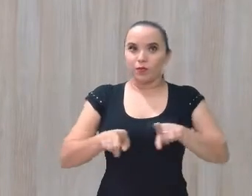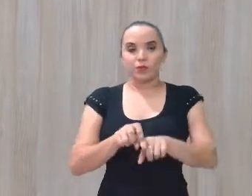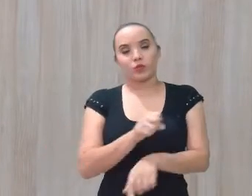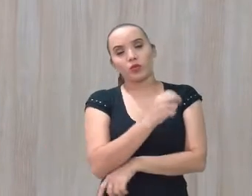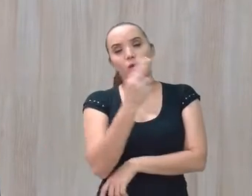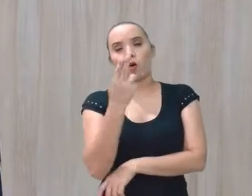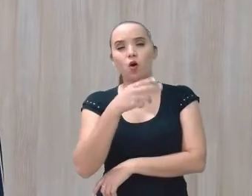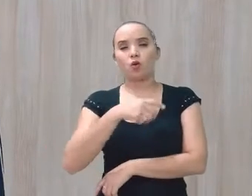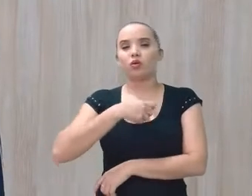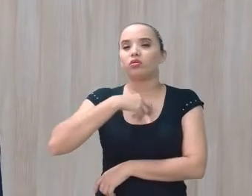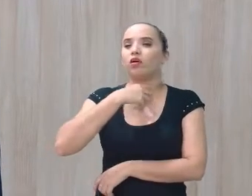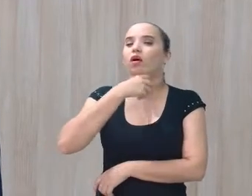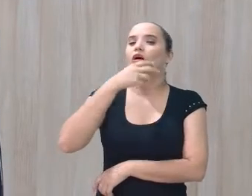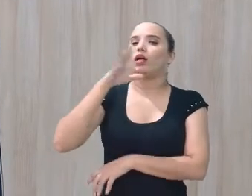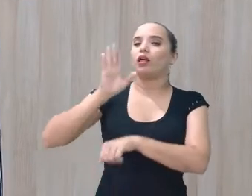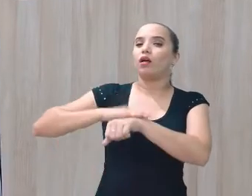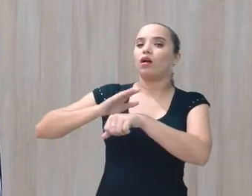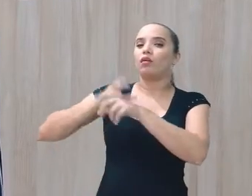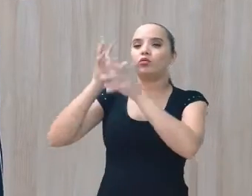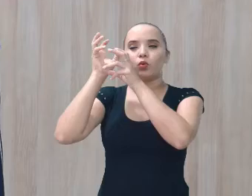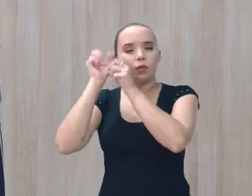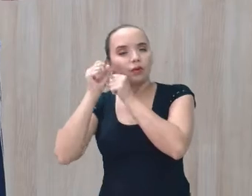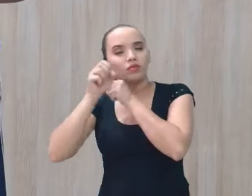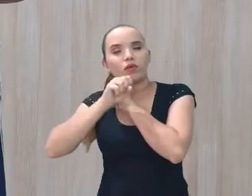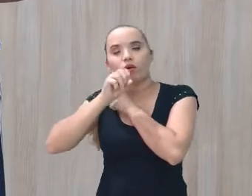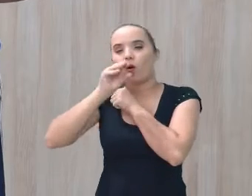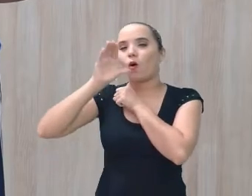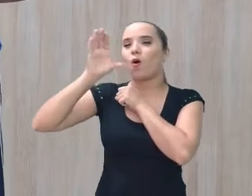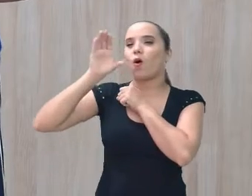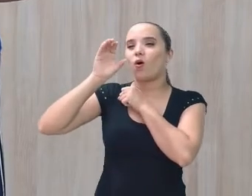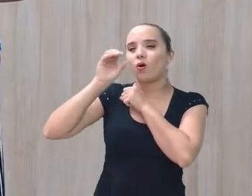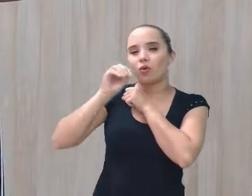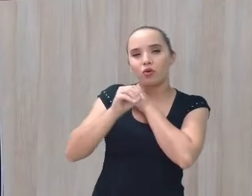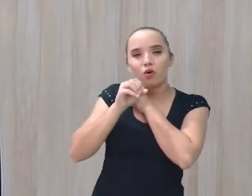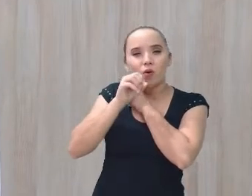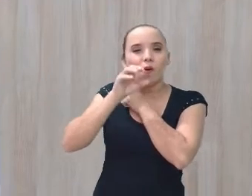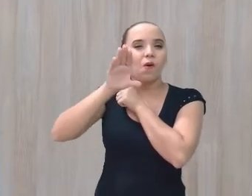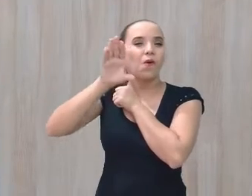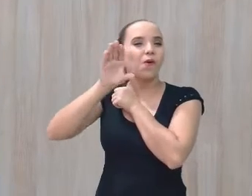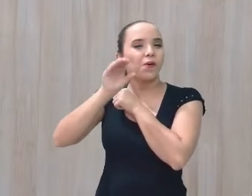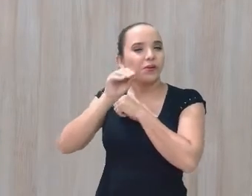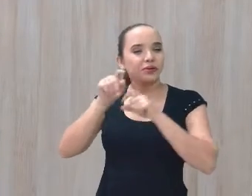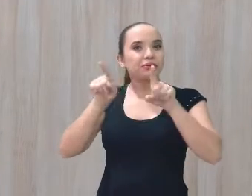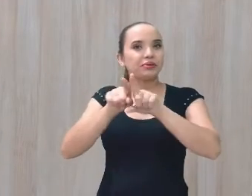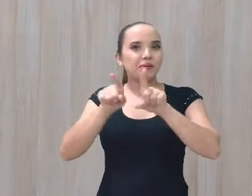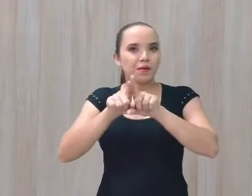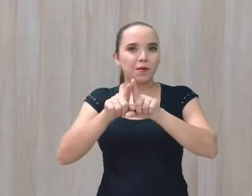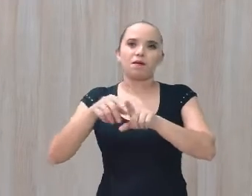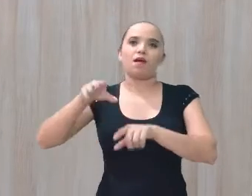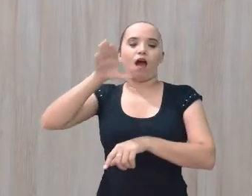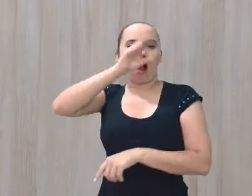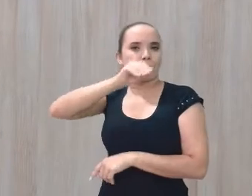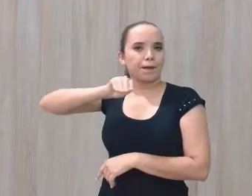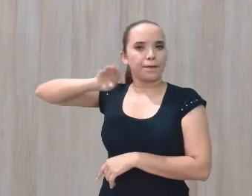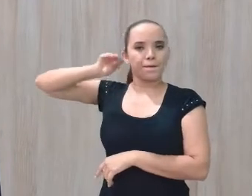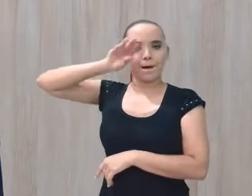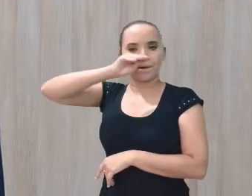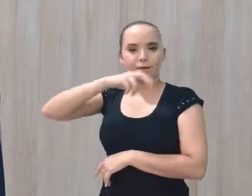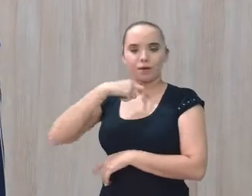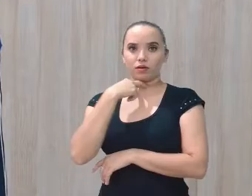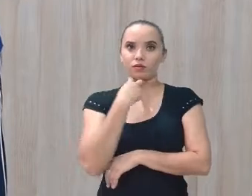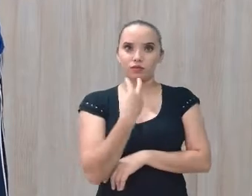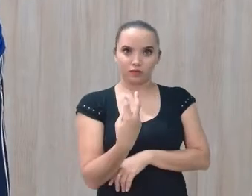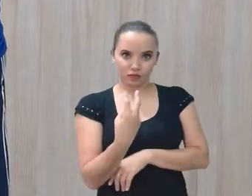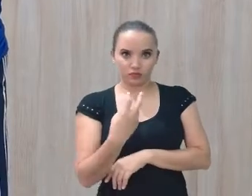dormindo, e uma infinidade de outros sons que o nosso corpo pode produzir, além da nossa fala, né, da nossa